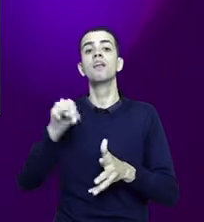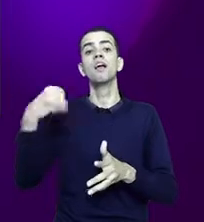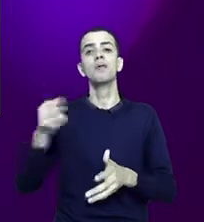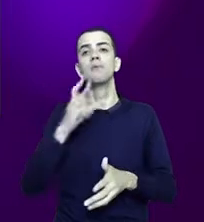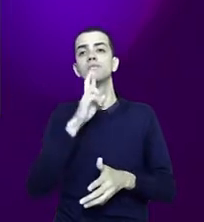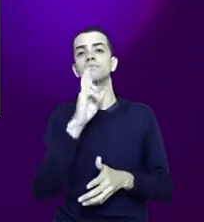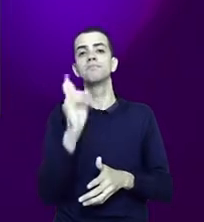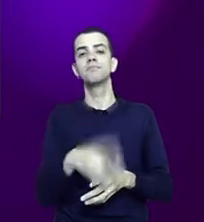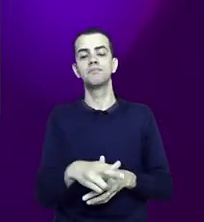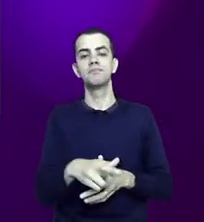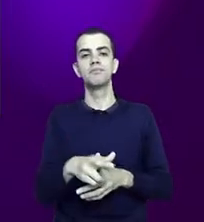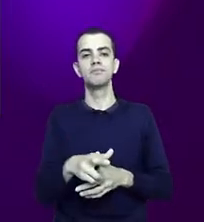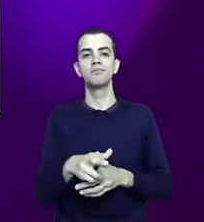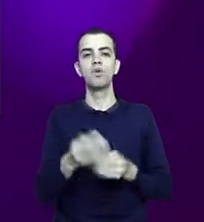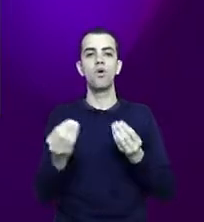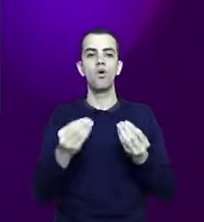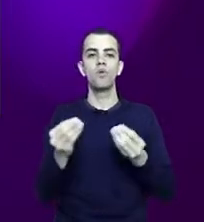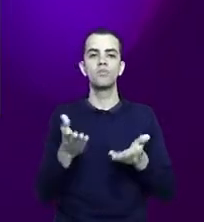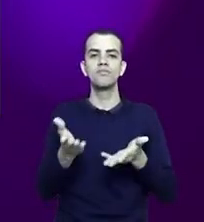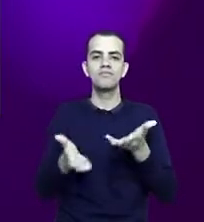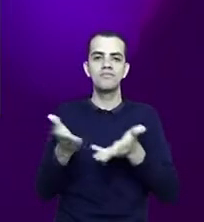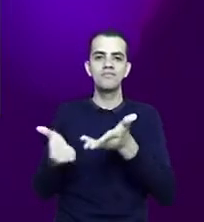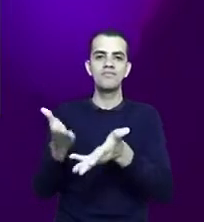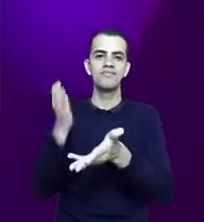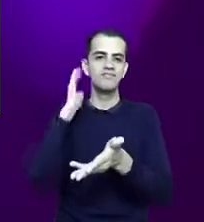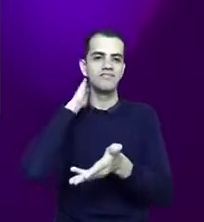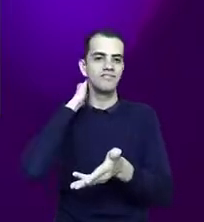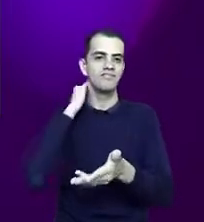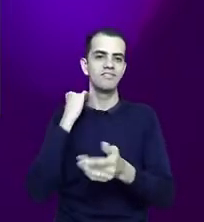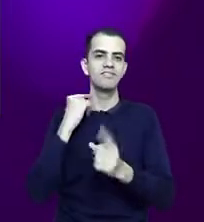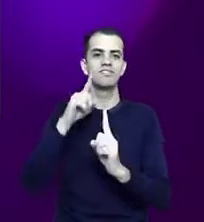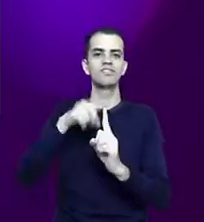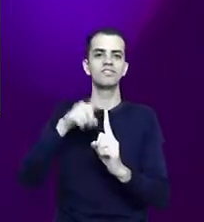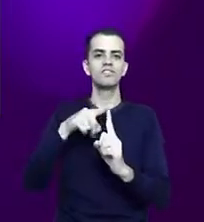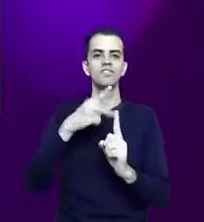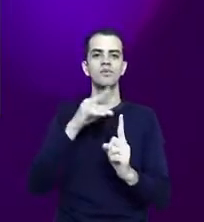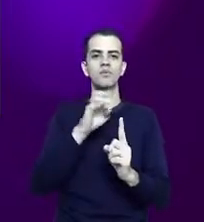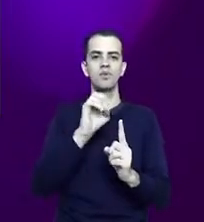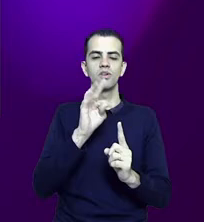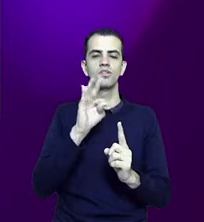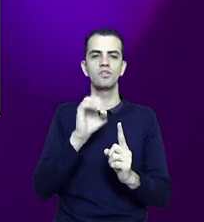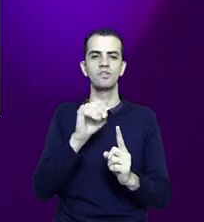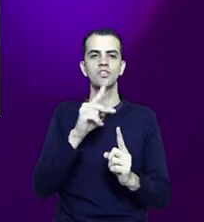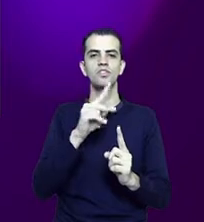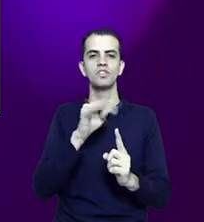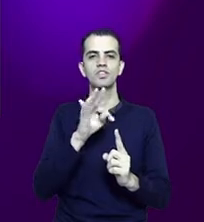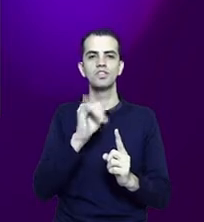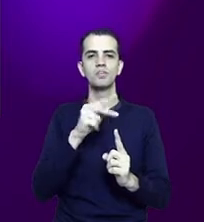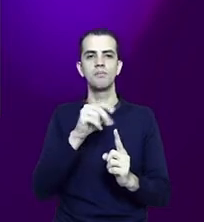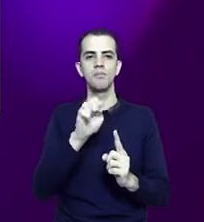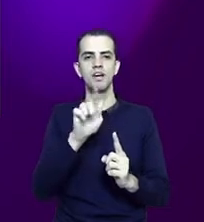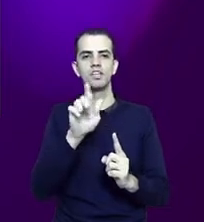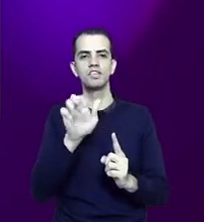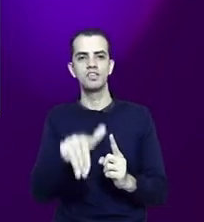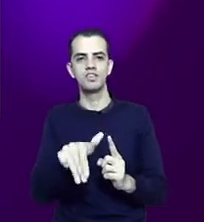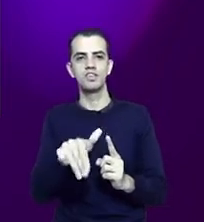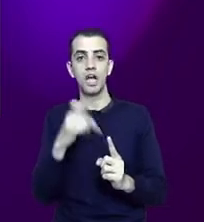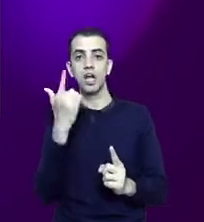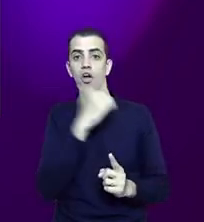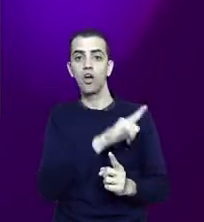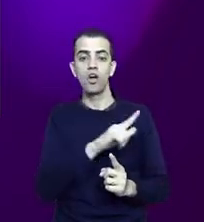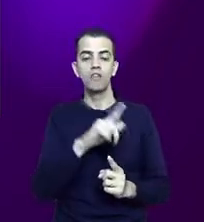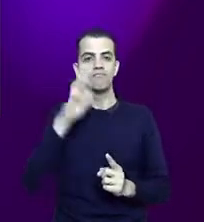resultado desse nosso tratamento com auxílio da prototipagem, se a gente conseguiria ter um resultado adequado. Então,